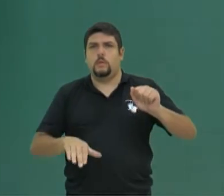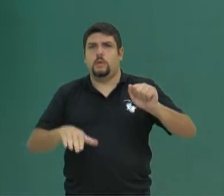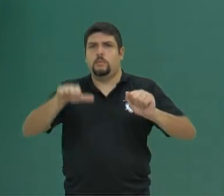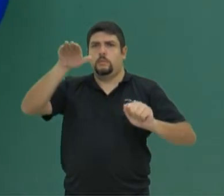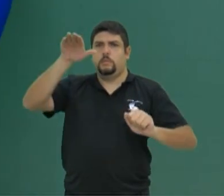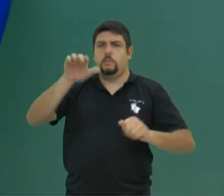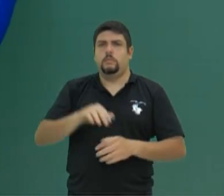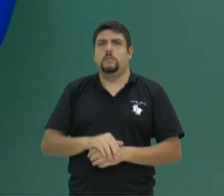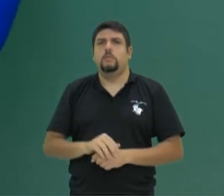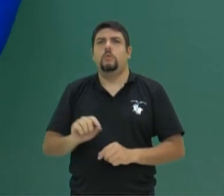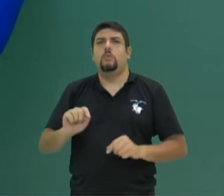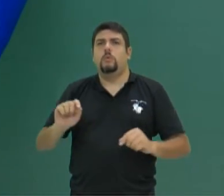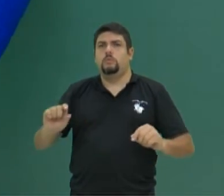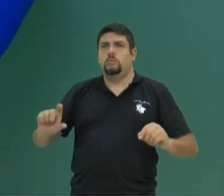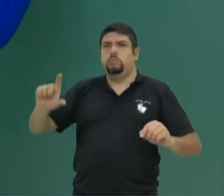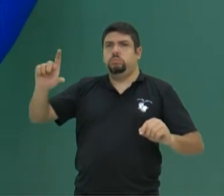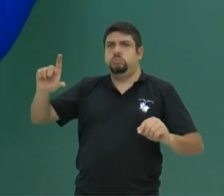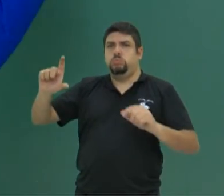termo maior